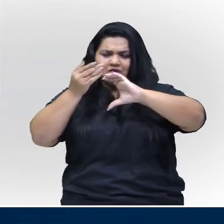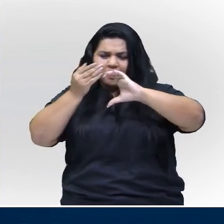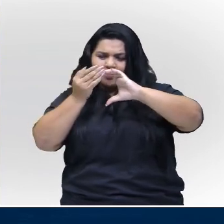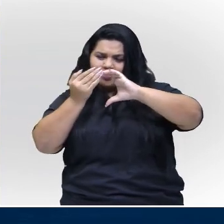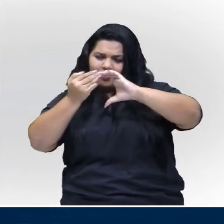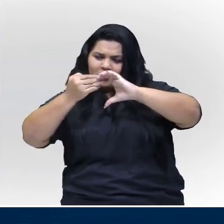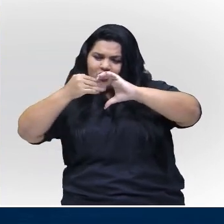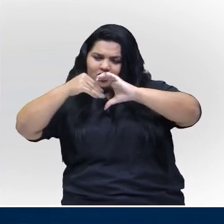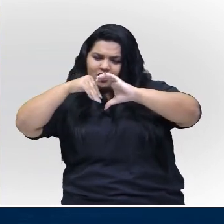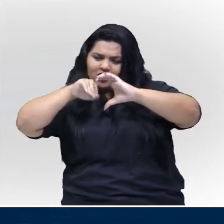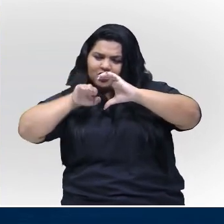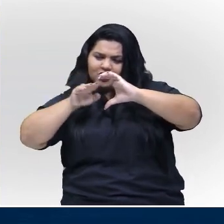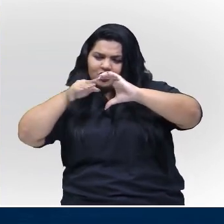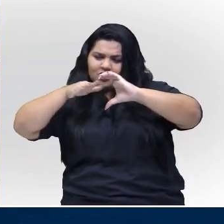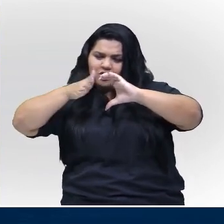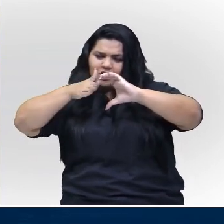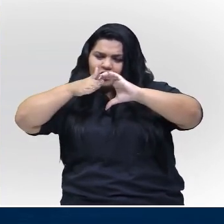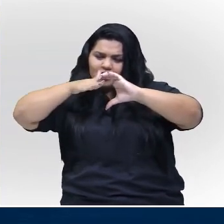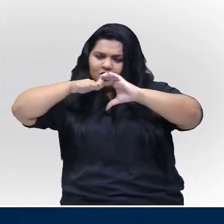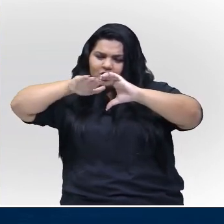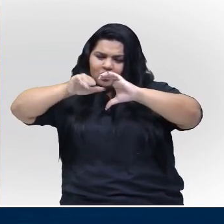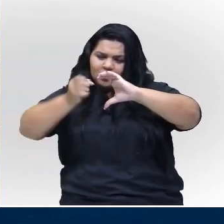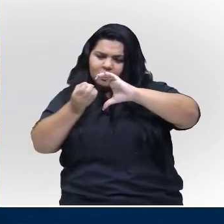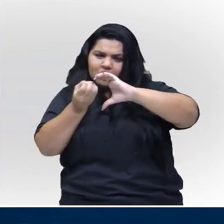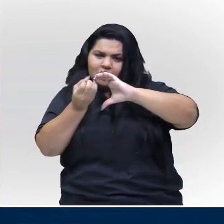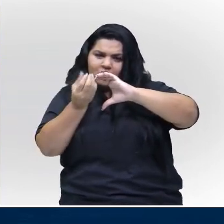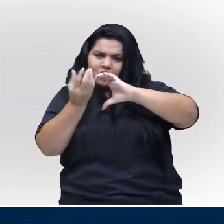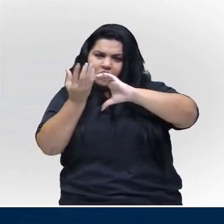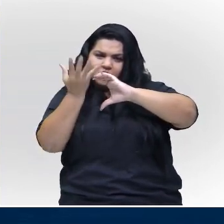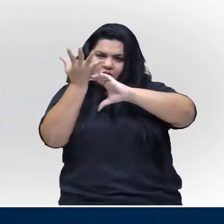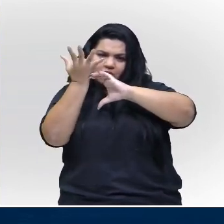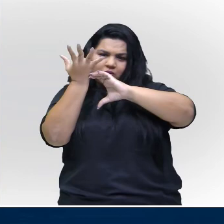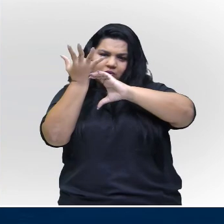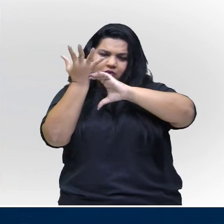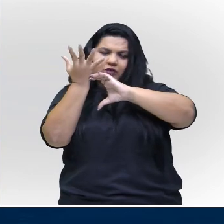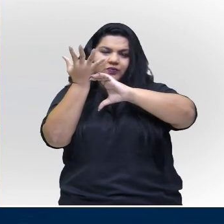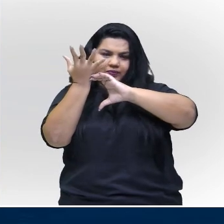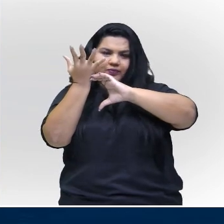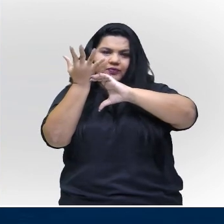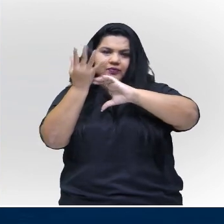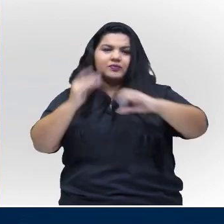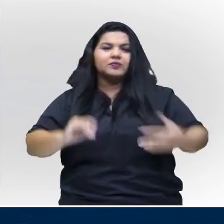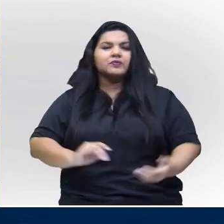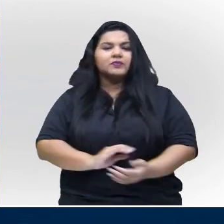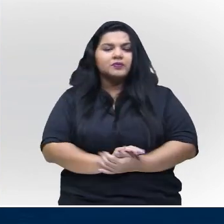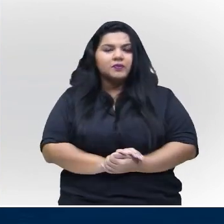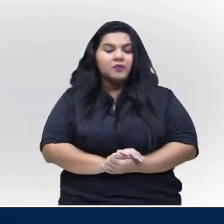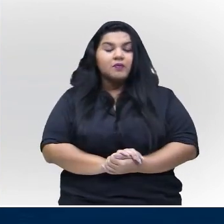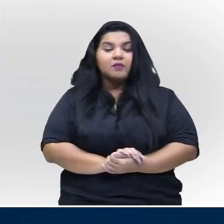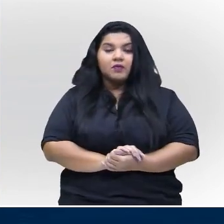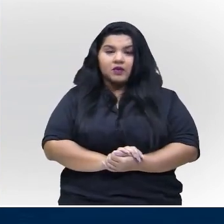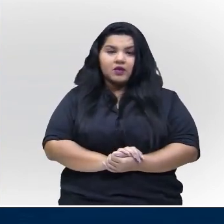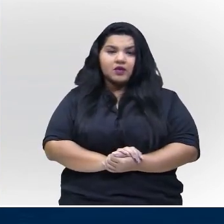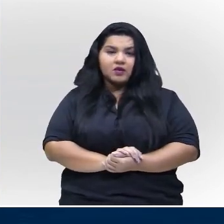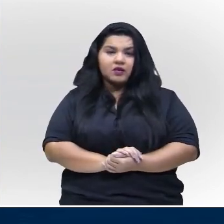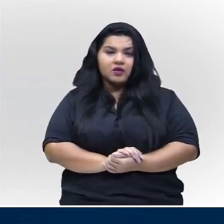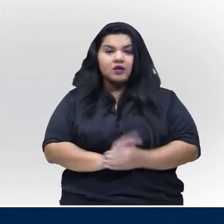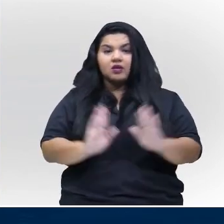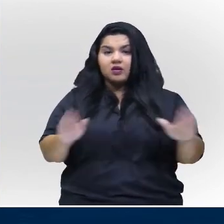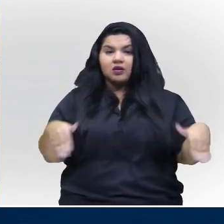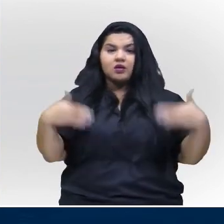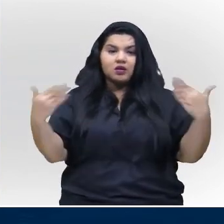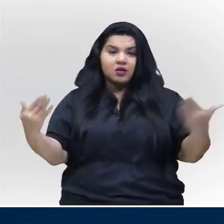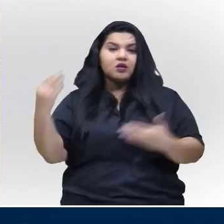englobou aquela substância e essa substância vai ser eliminada ali além da membrana plasmática. Então, olha